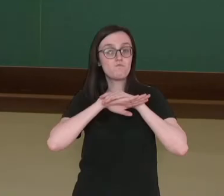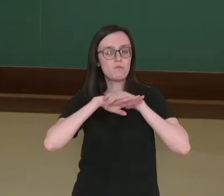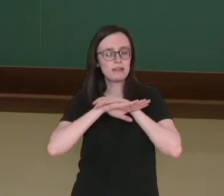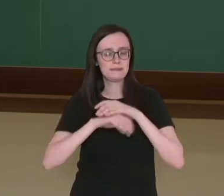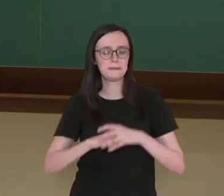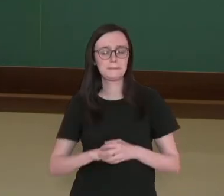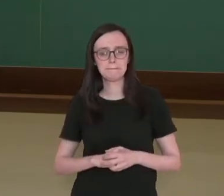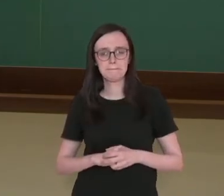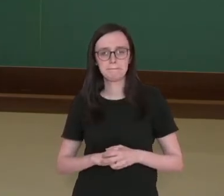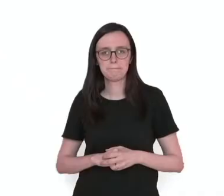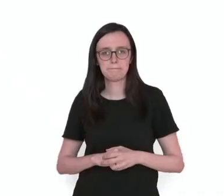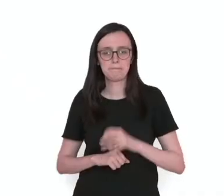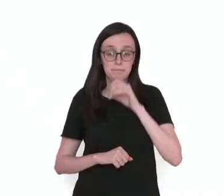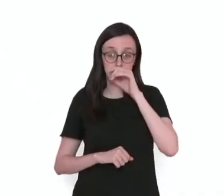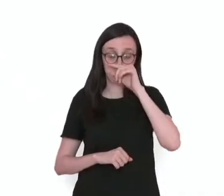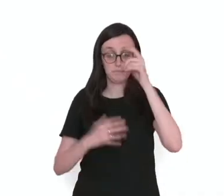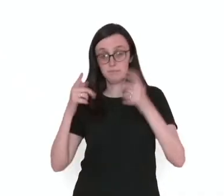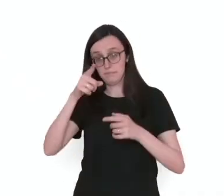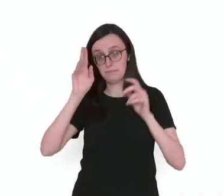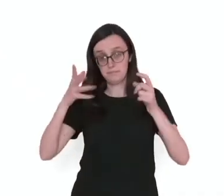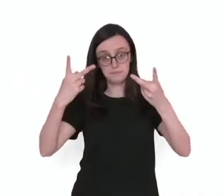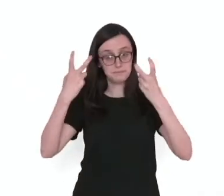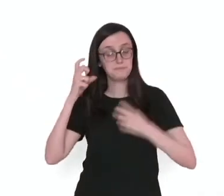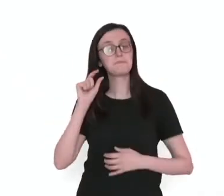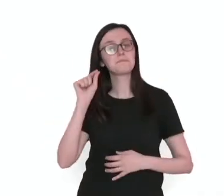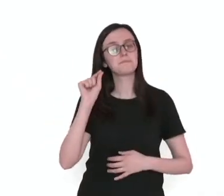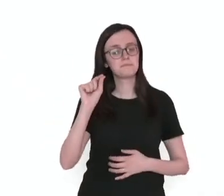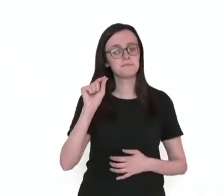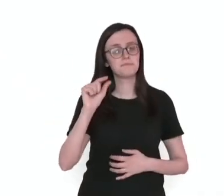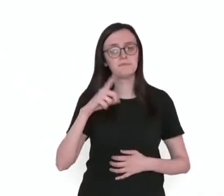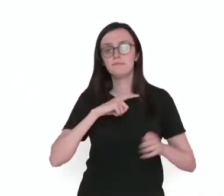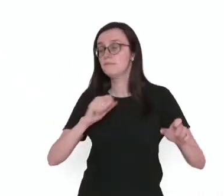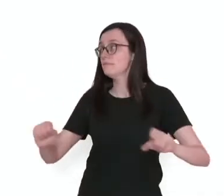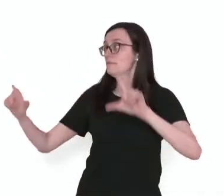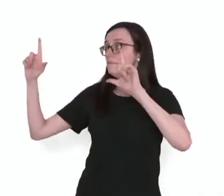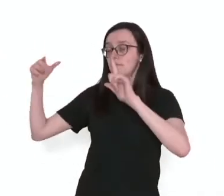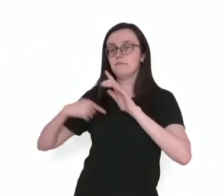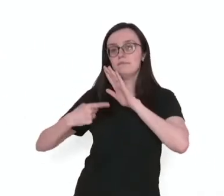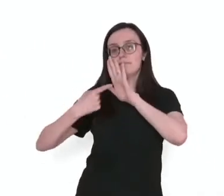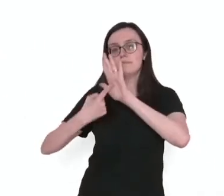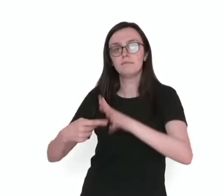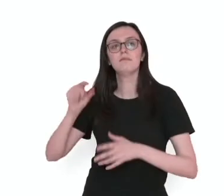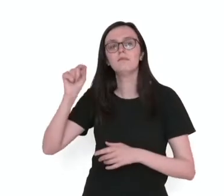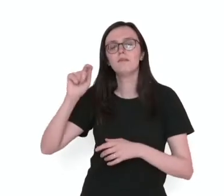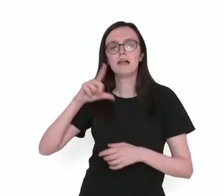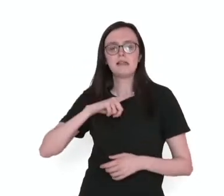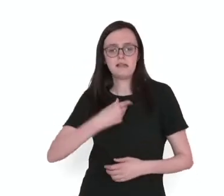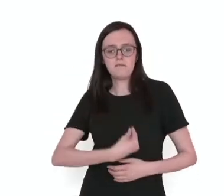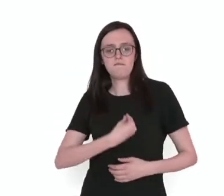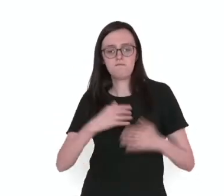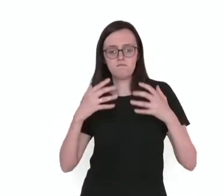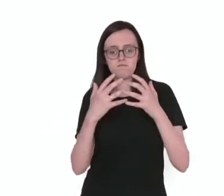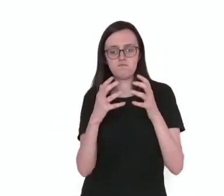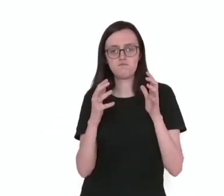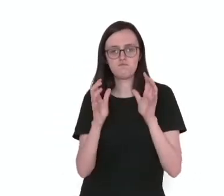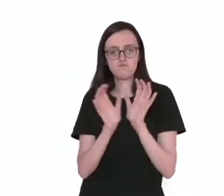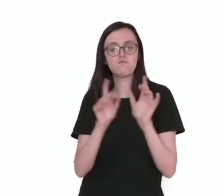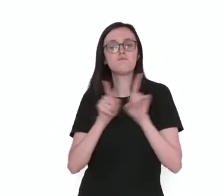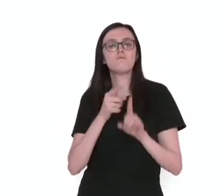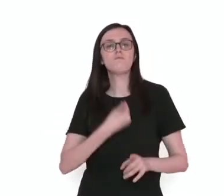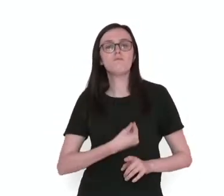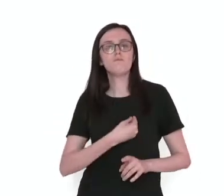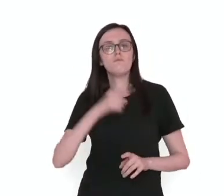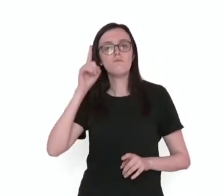celular. Então, aqui, ó, vocês vão ver aqui no slide, eu coloquei, ó, presença de parede celular e presença